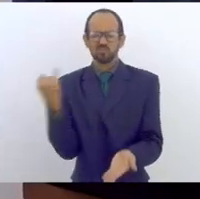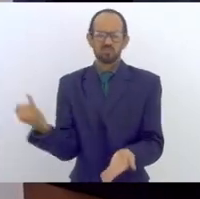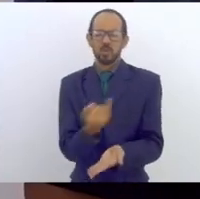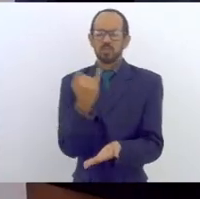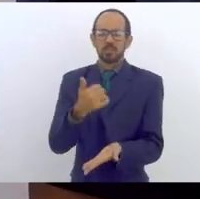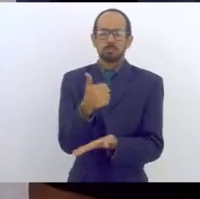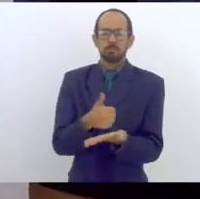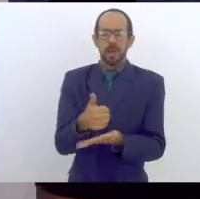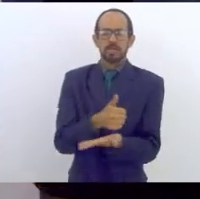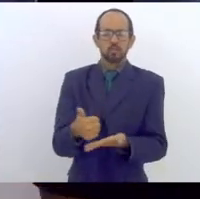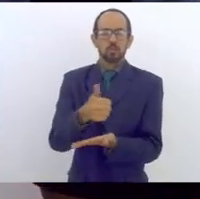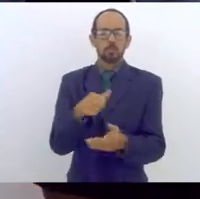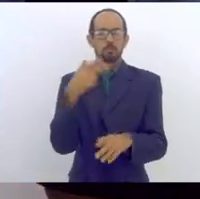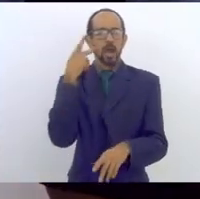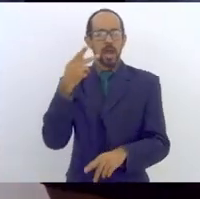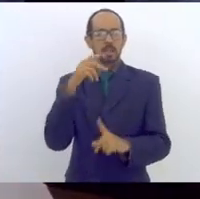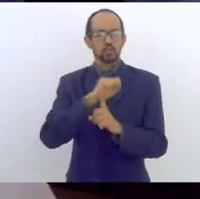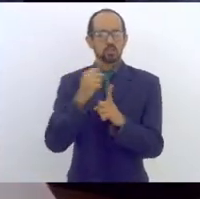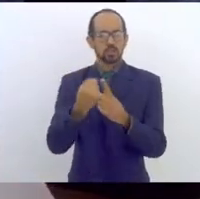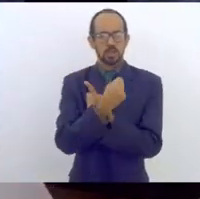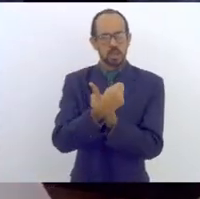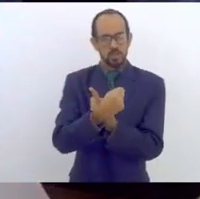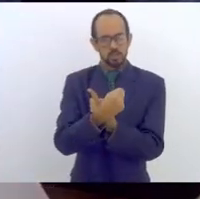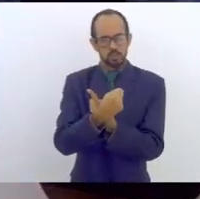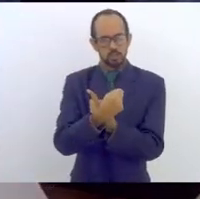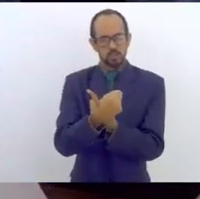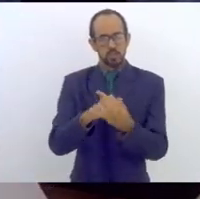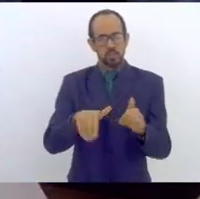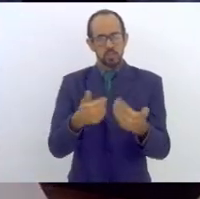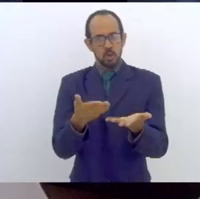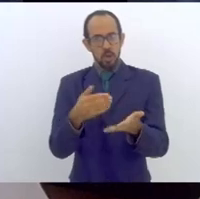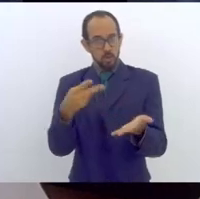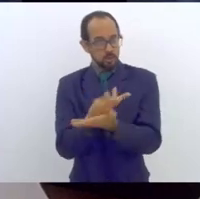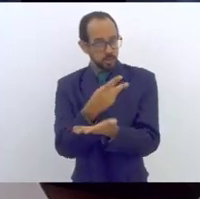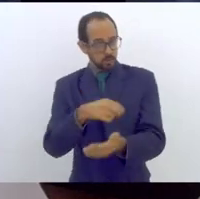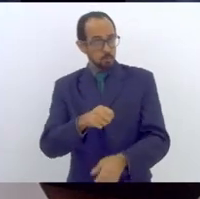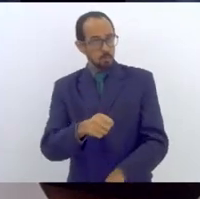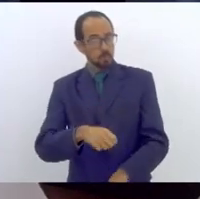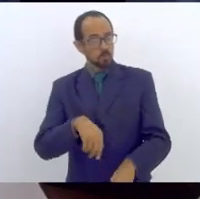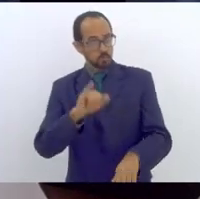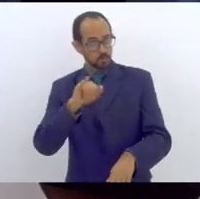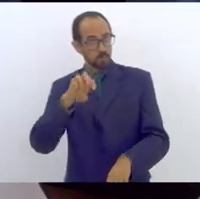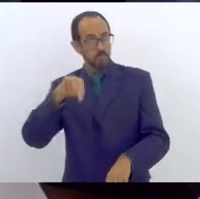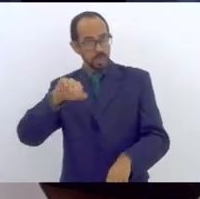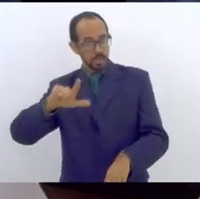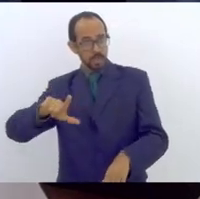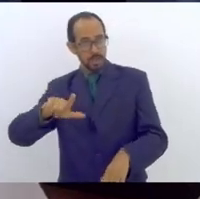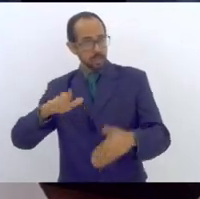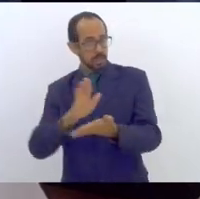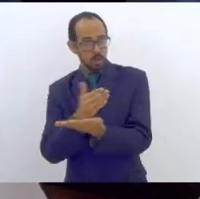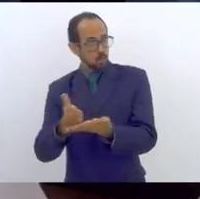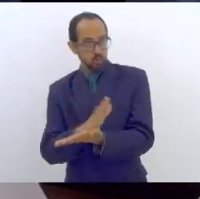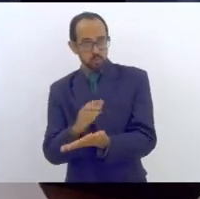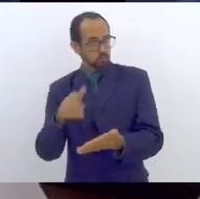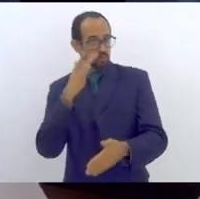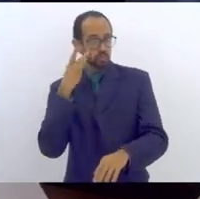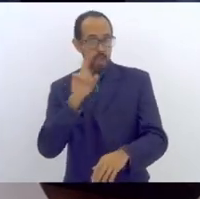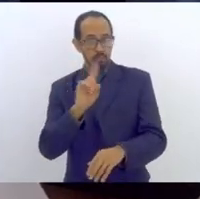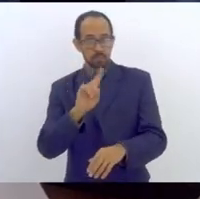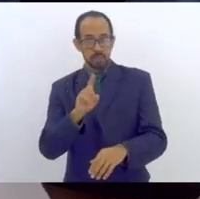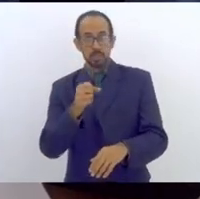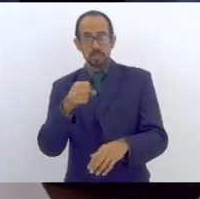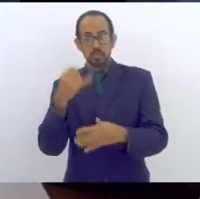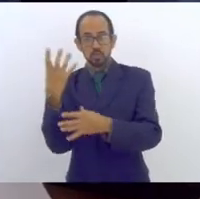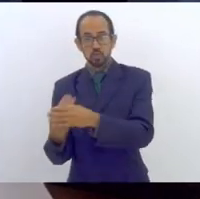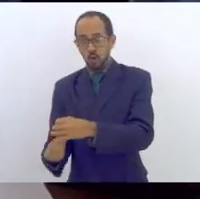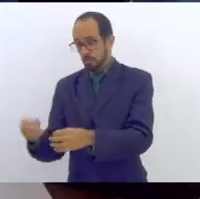para a sociedade uma coisa que acontece no IML que pouca gente fala desaparece um parente é um IML